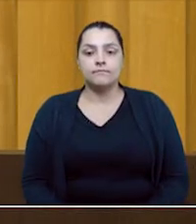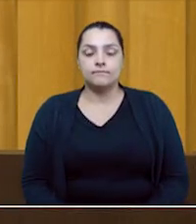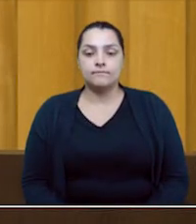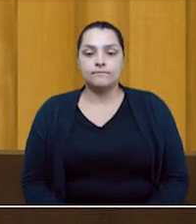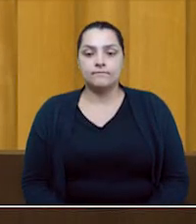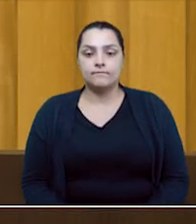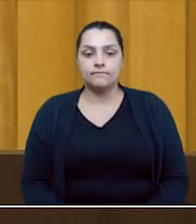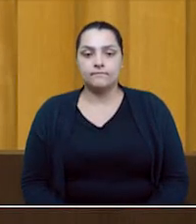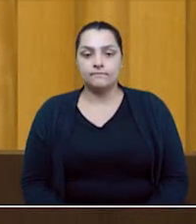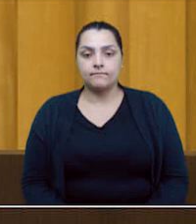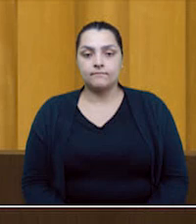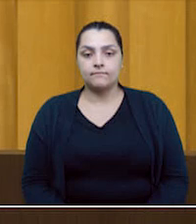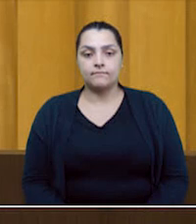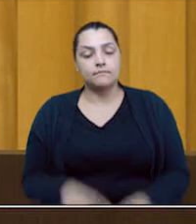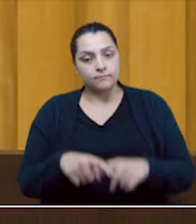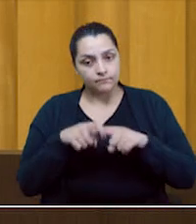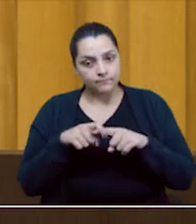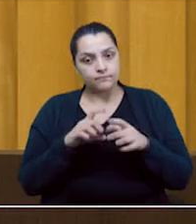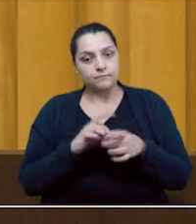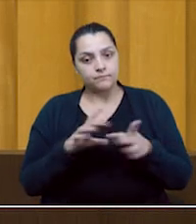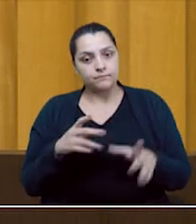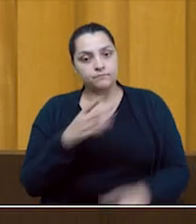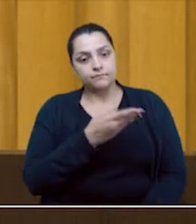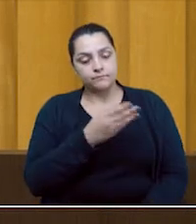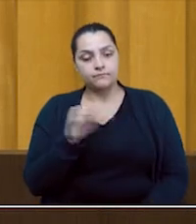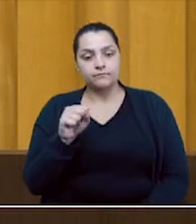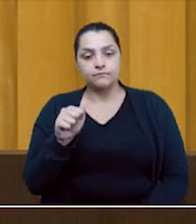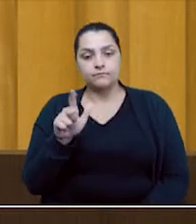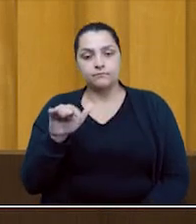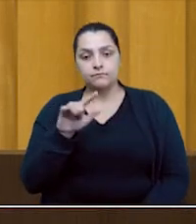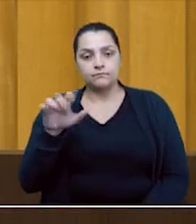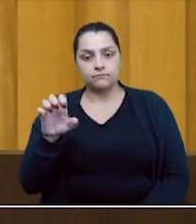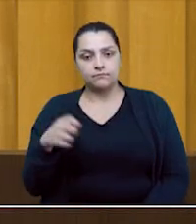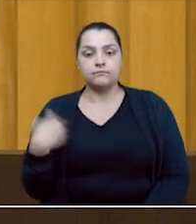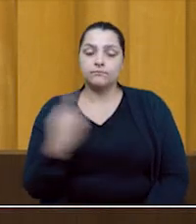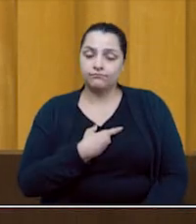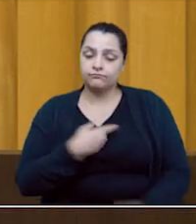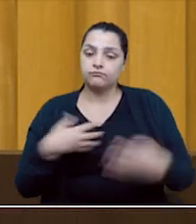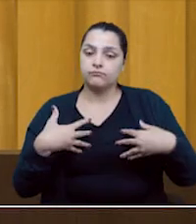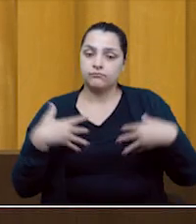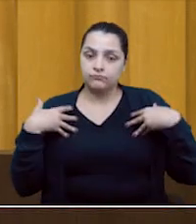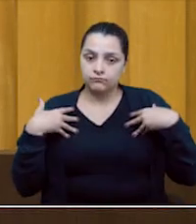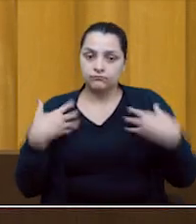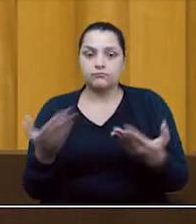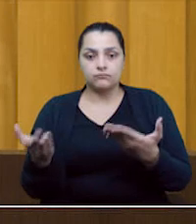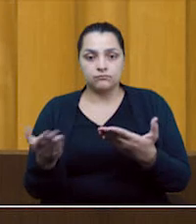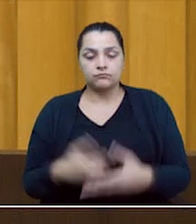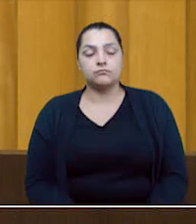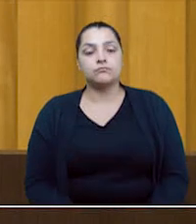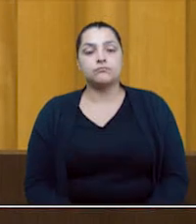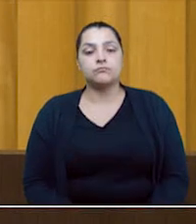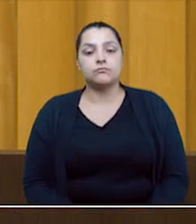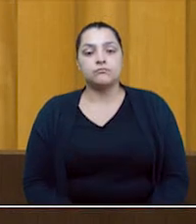E, nesse sentido, permita-me, conselheira Salles, ressaltar que temos tido a honra, a partir da